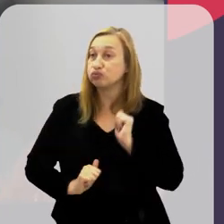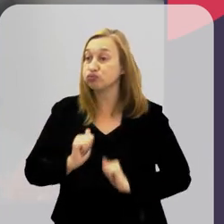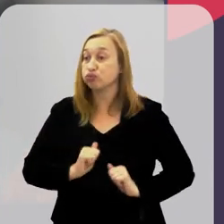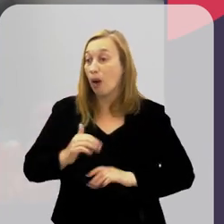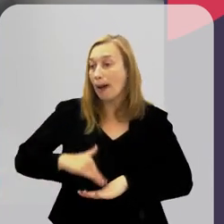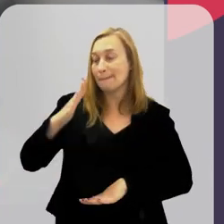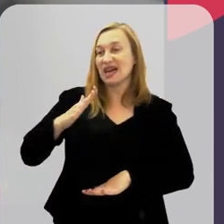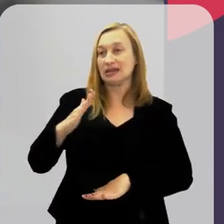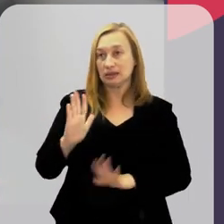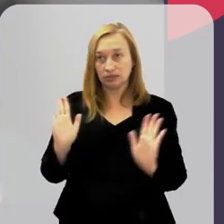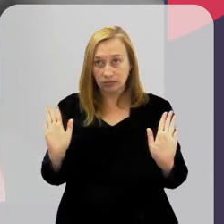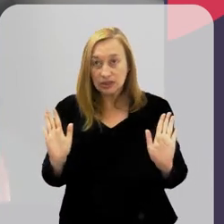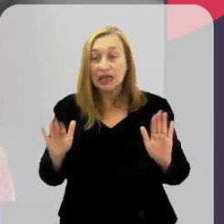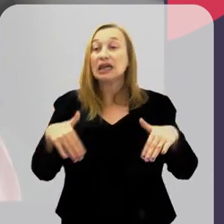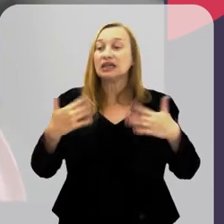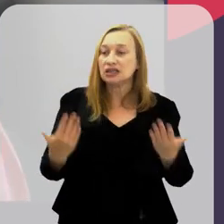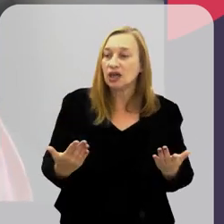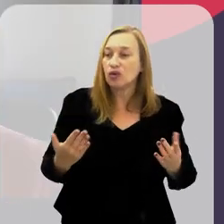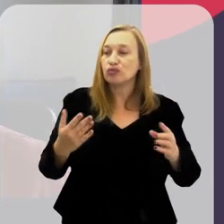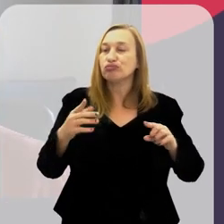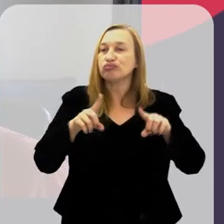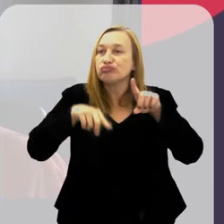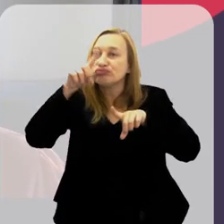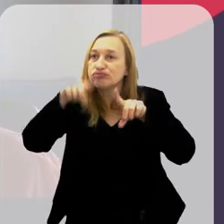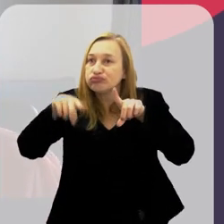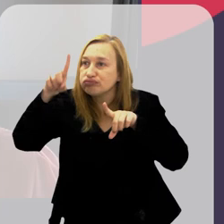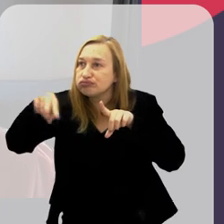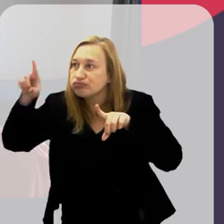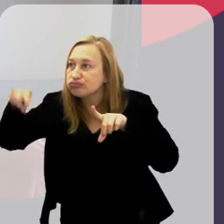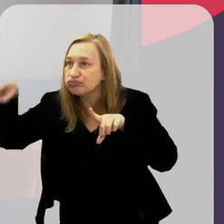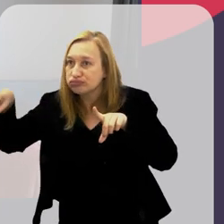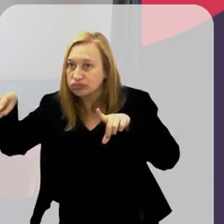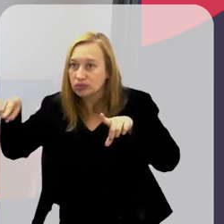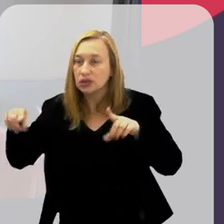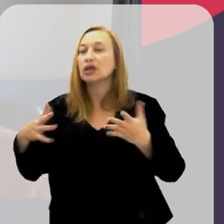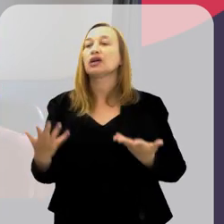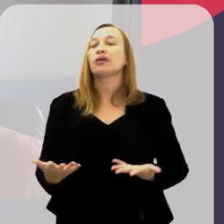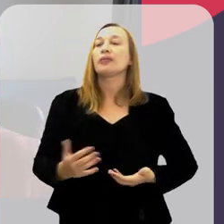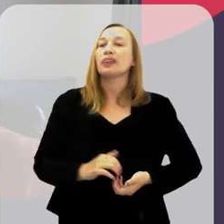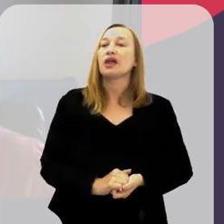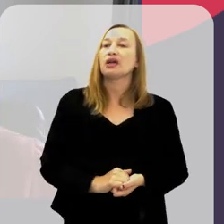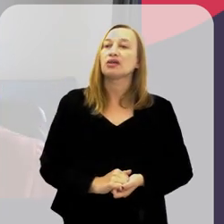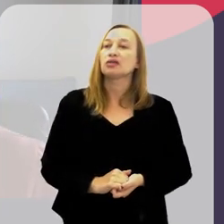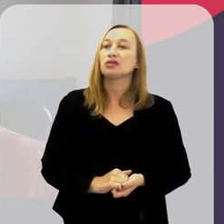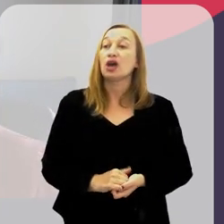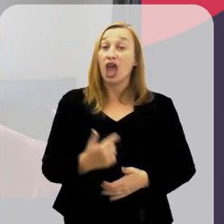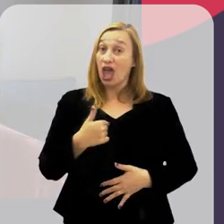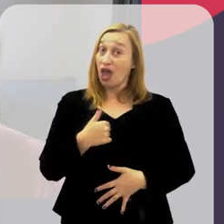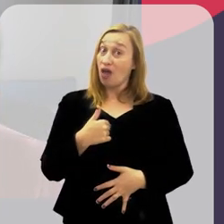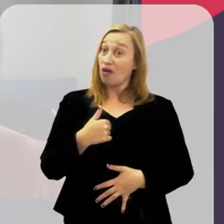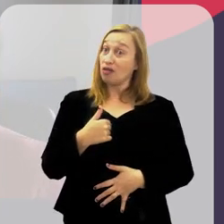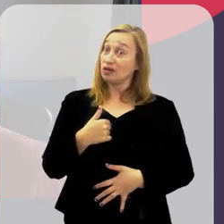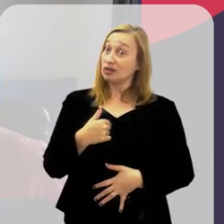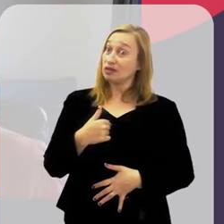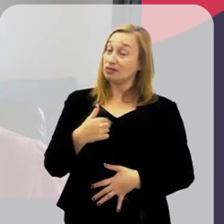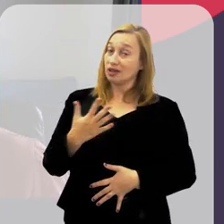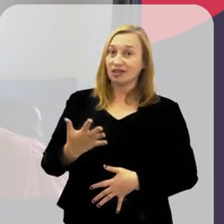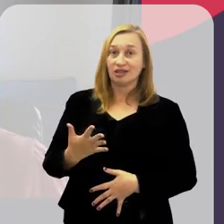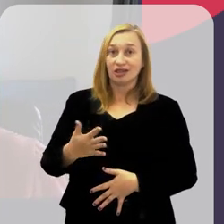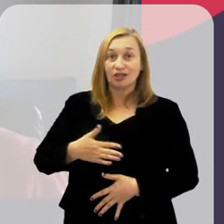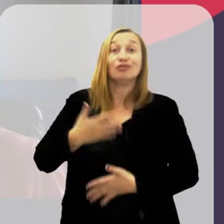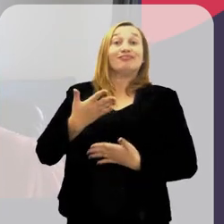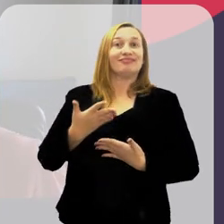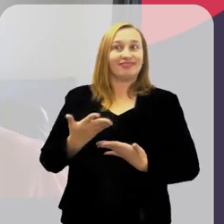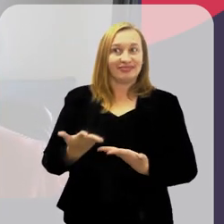ansiedade matemática passaram a ter moderada. Então, foi um resultado, assim, até além do que eu esperava. Eu fiquei